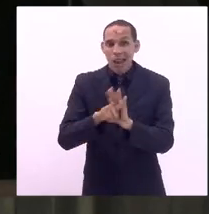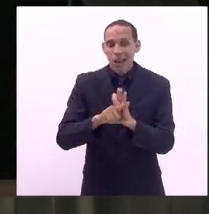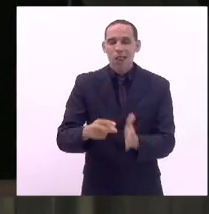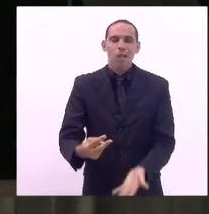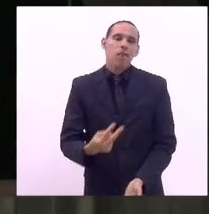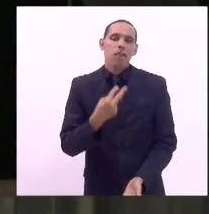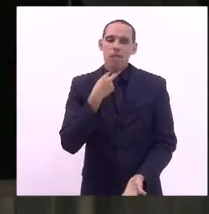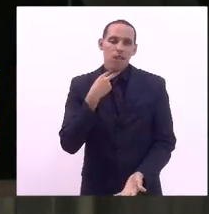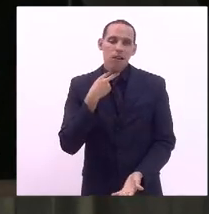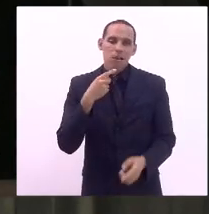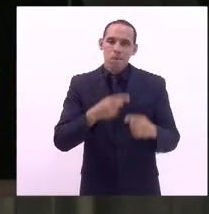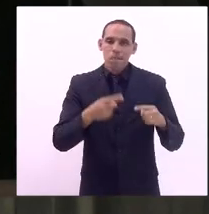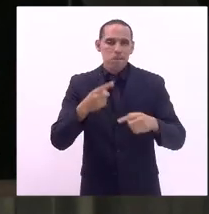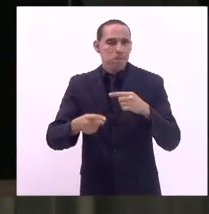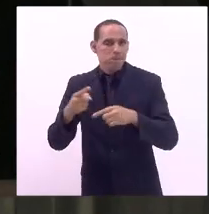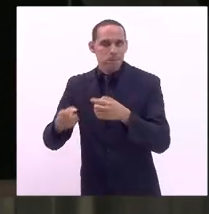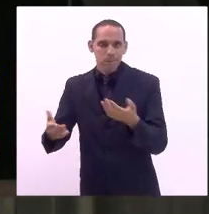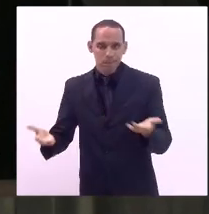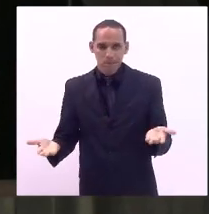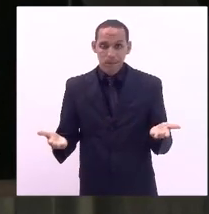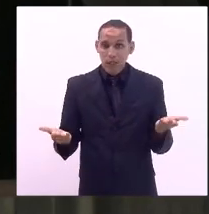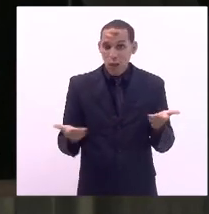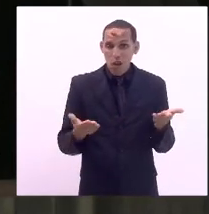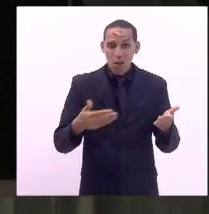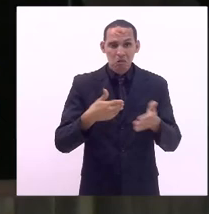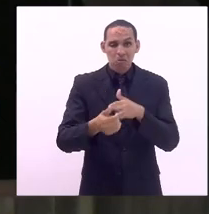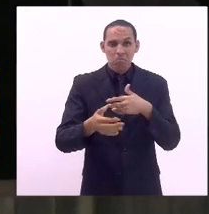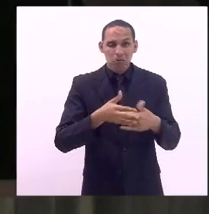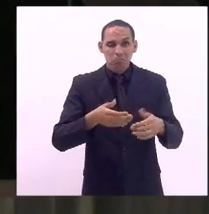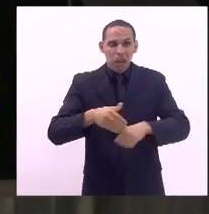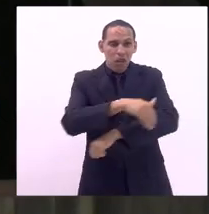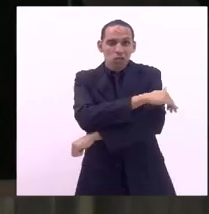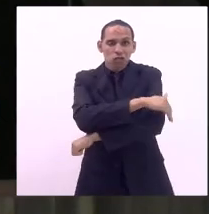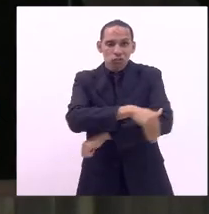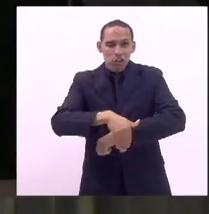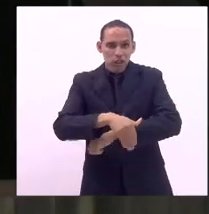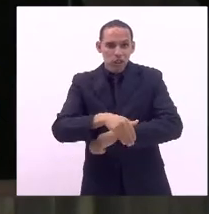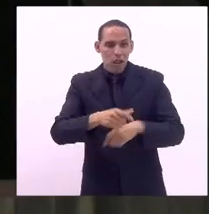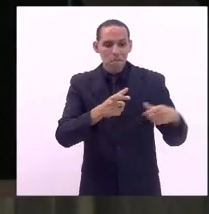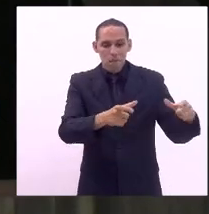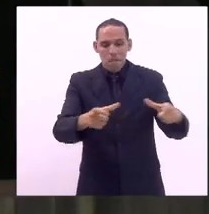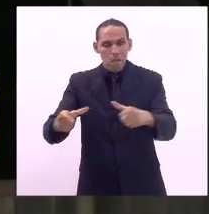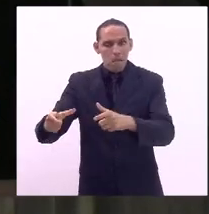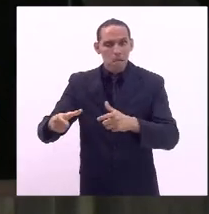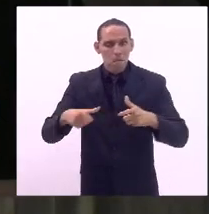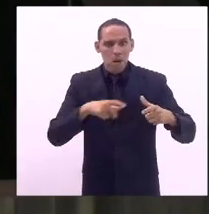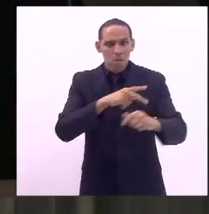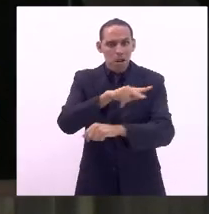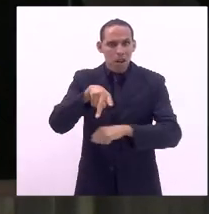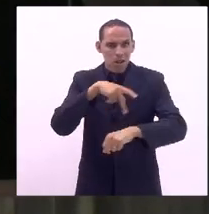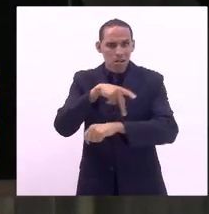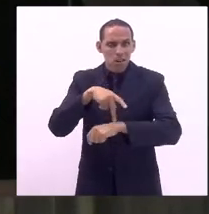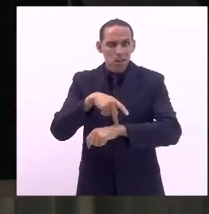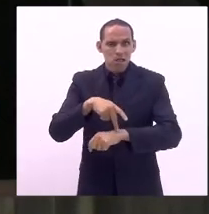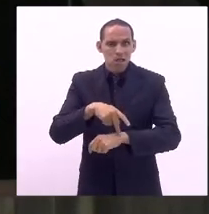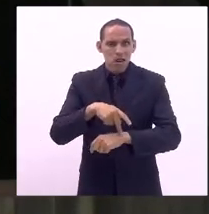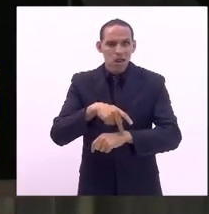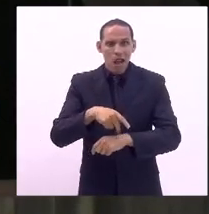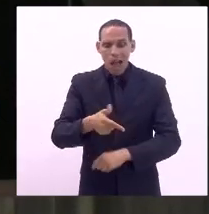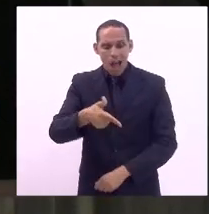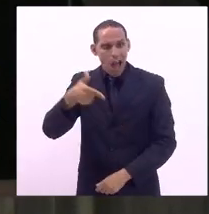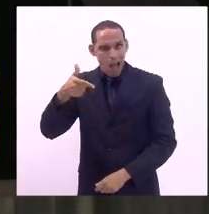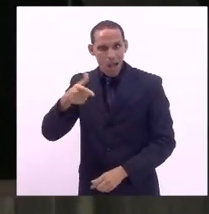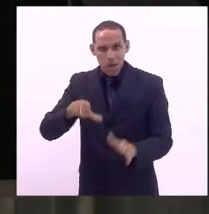legalizada. Hoje, em qualquer esquina do nosso país, comprar uma arma ilegal é